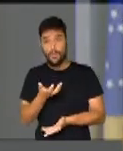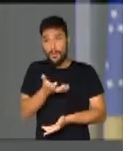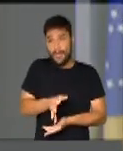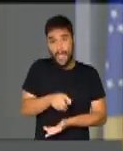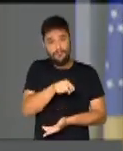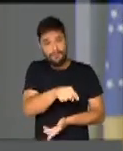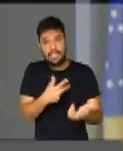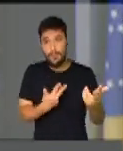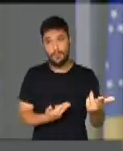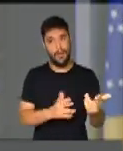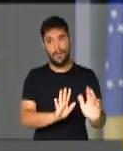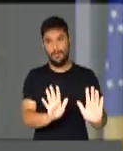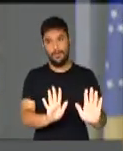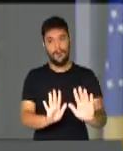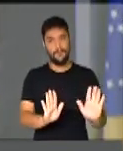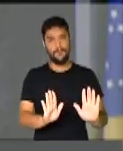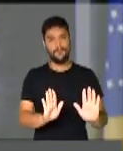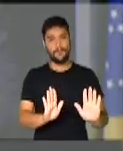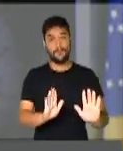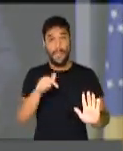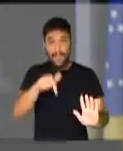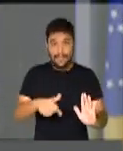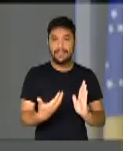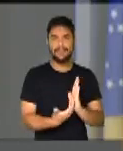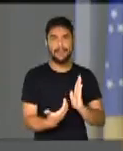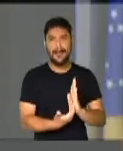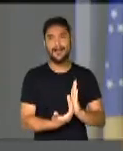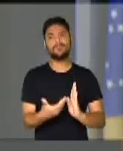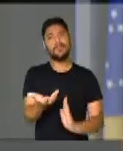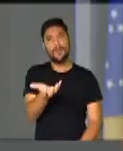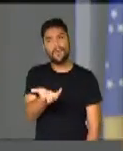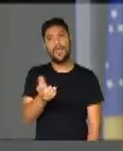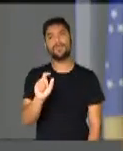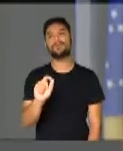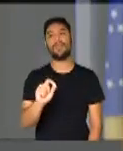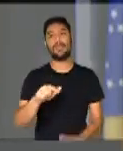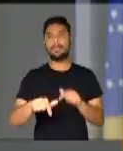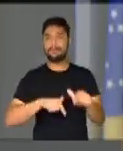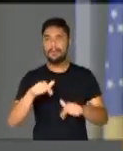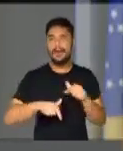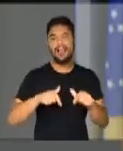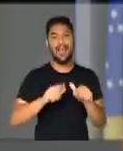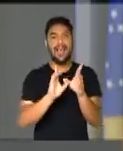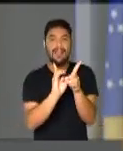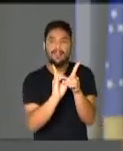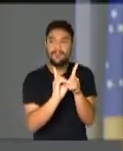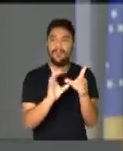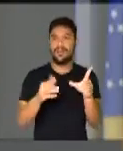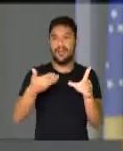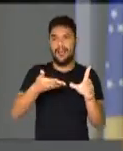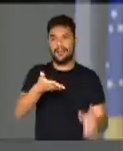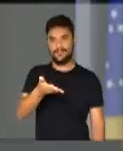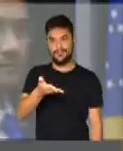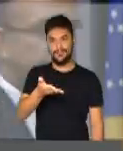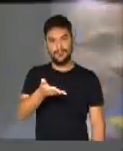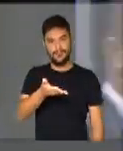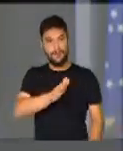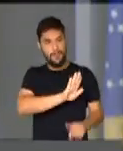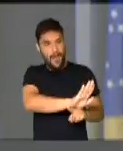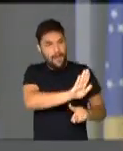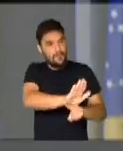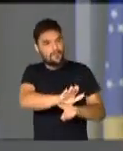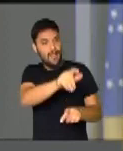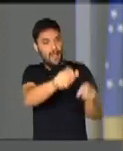Nós vamos, dentro da casa, de forma democrática, utilizar todos os instrumentos para que os